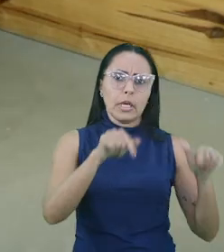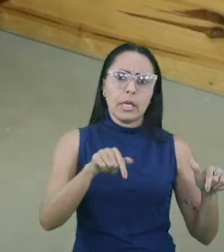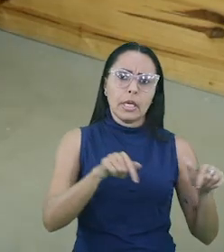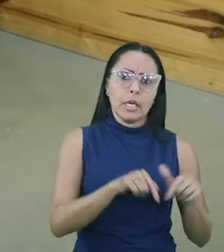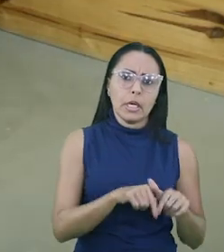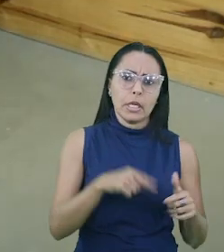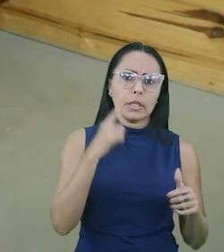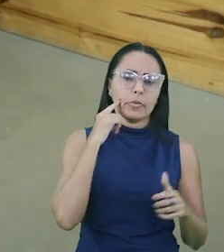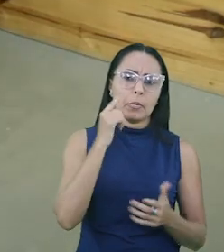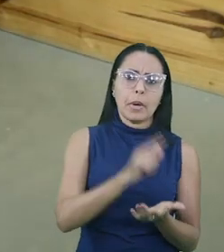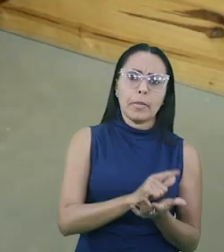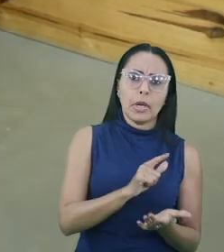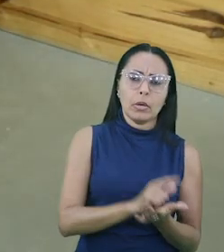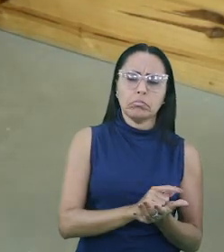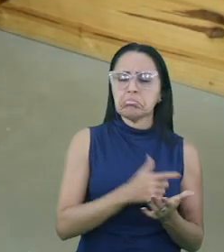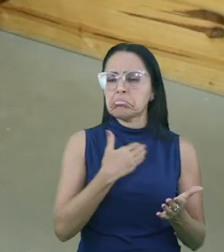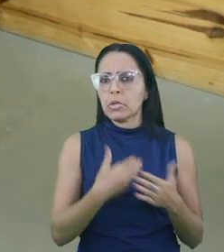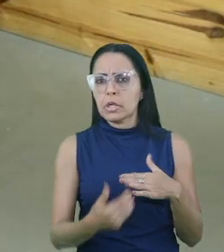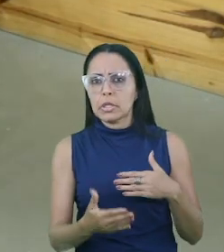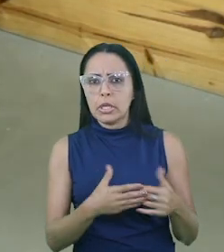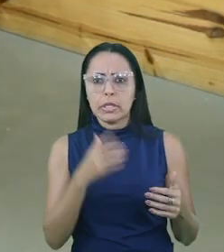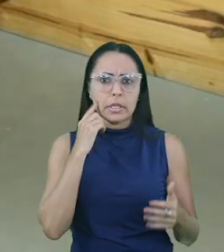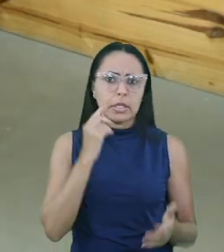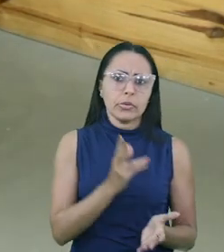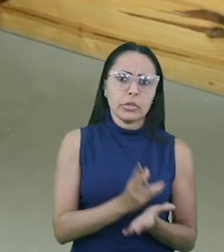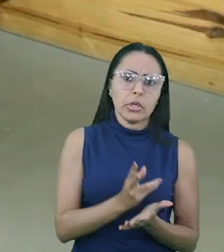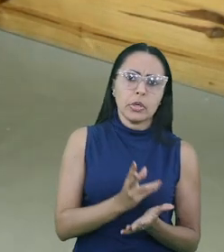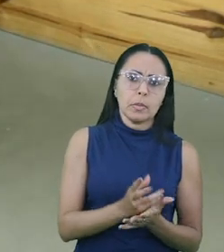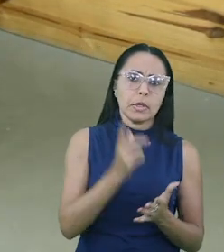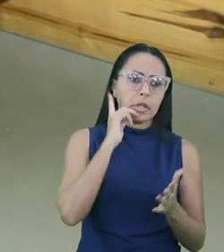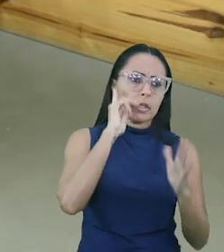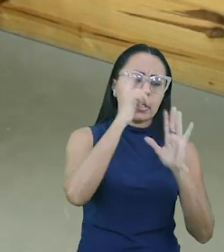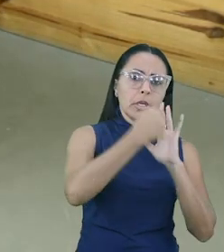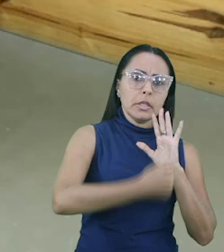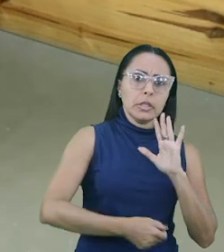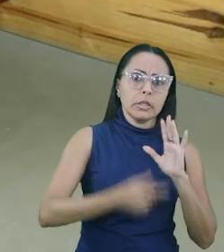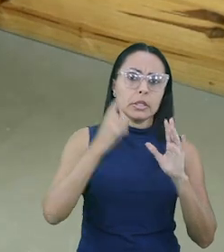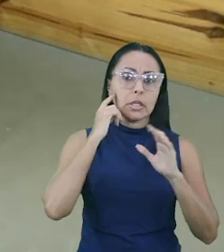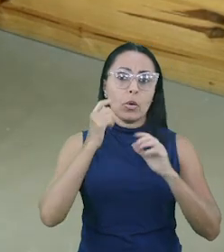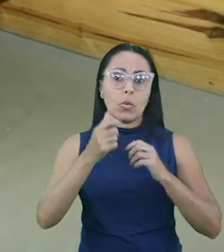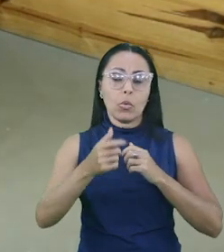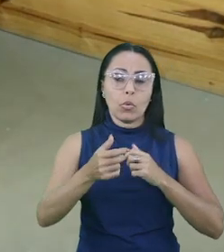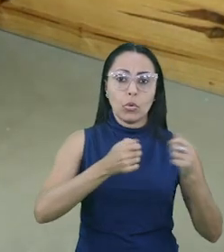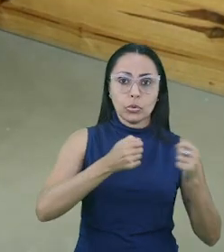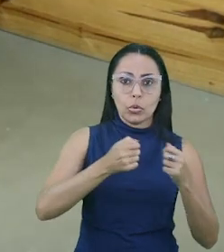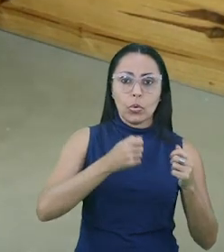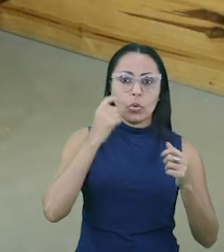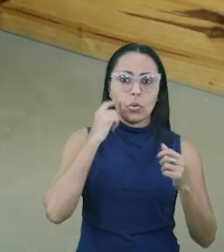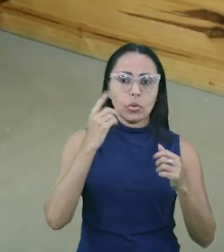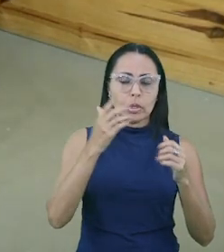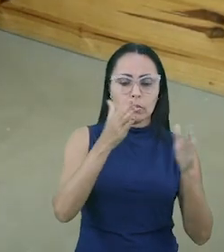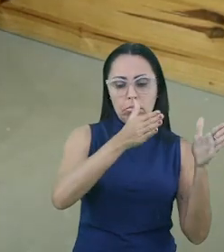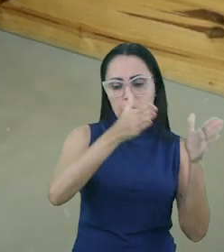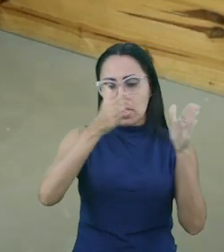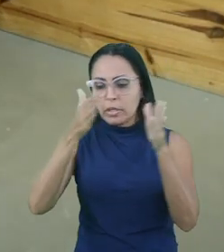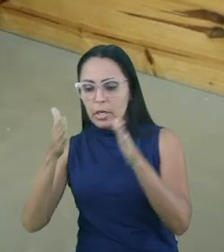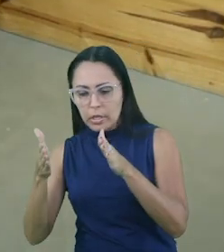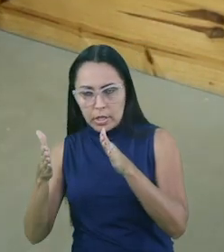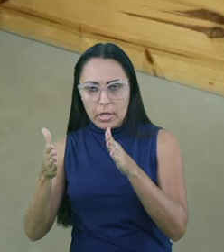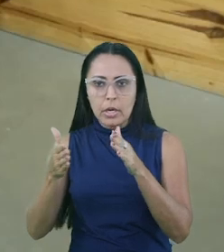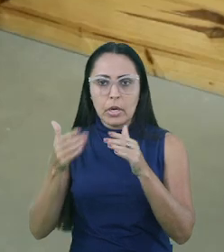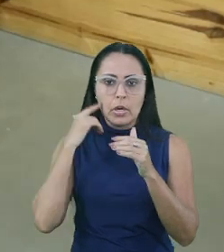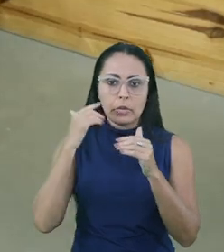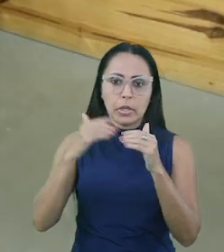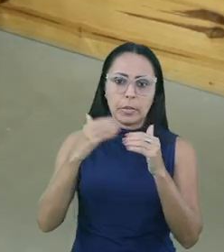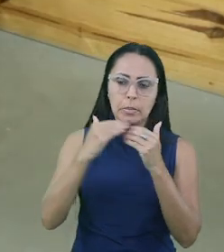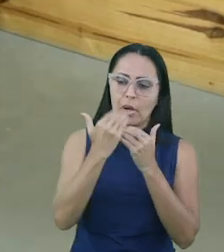camisa ou um papel, o que seja, ela esteja sempre nesse registro. Tem o controle lateral, o controle de ir para frente ou ir para